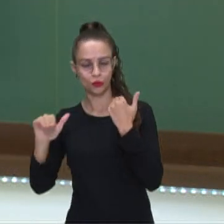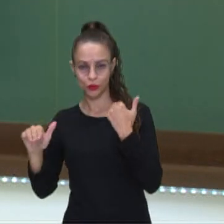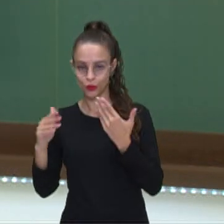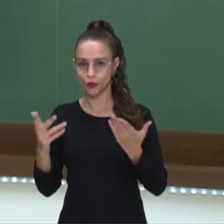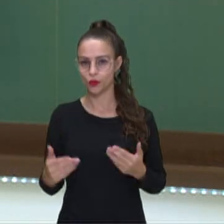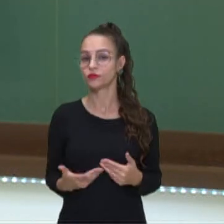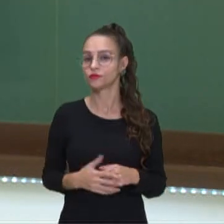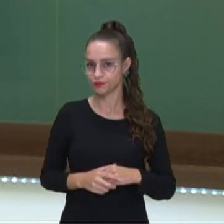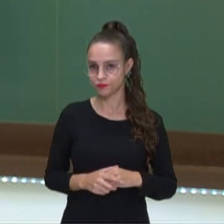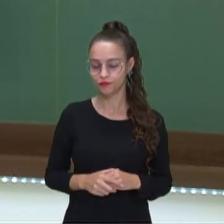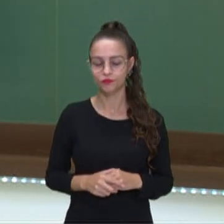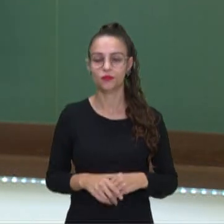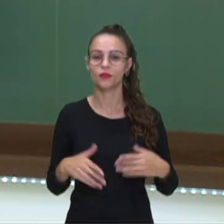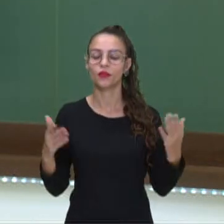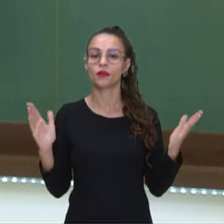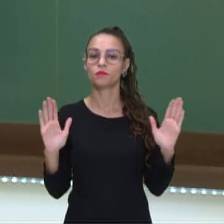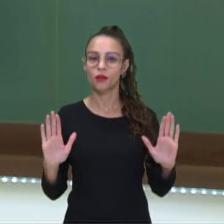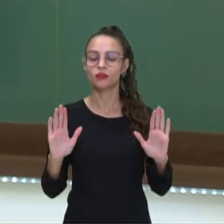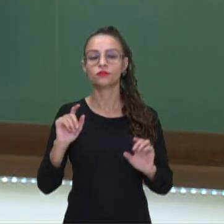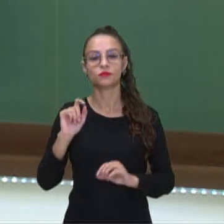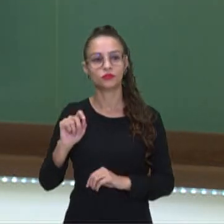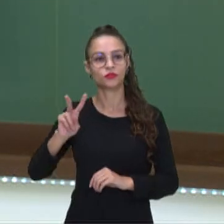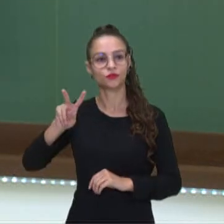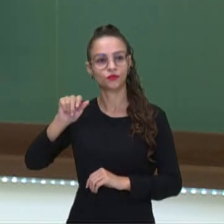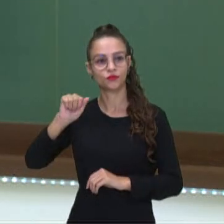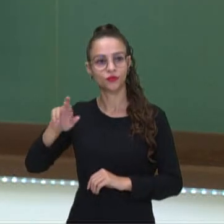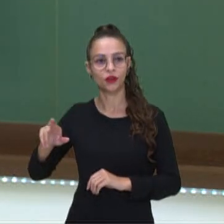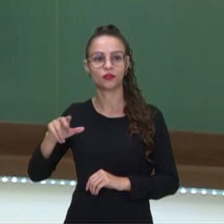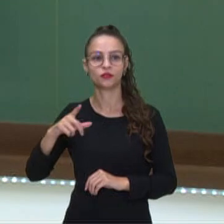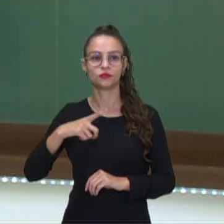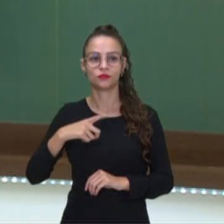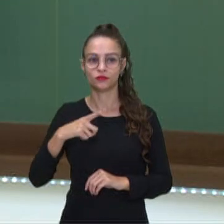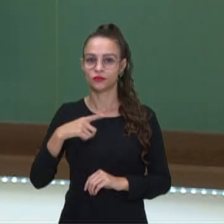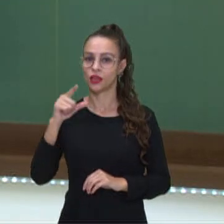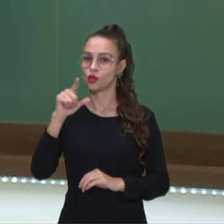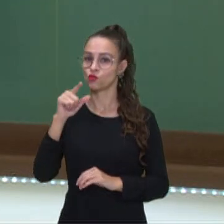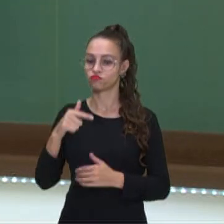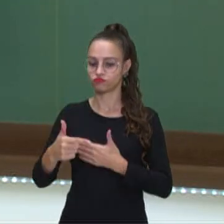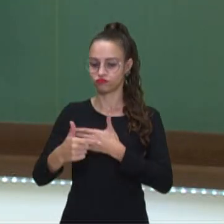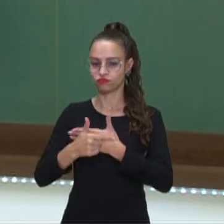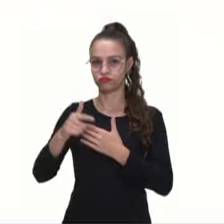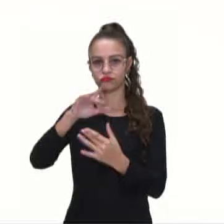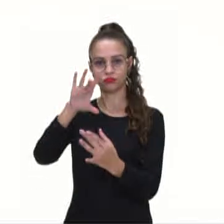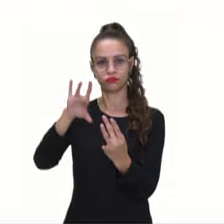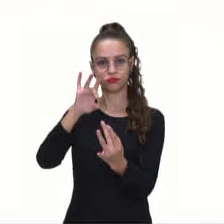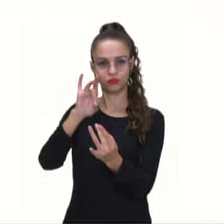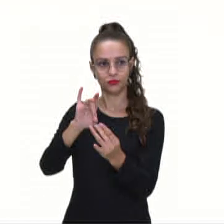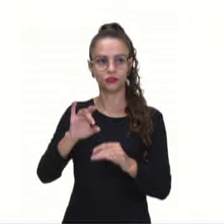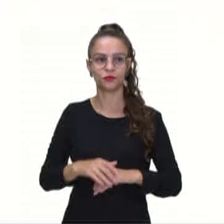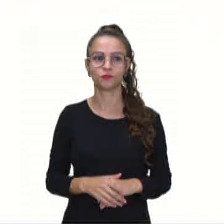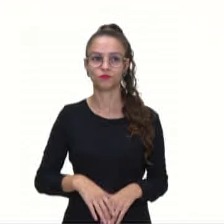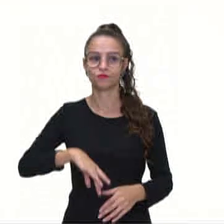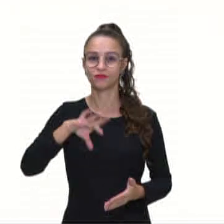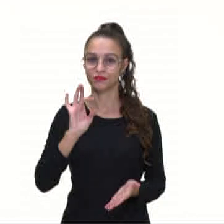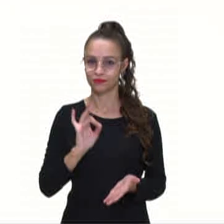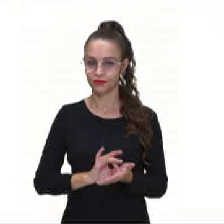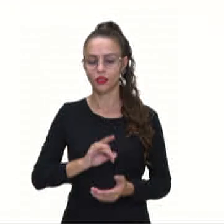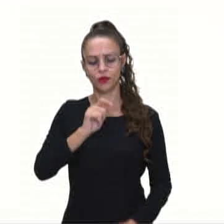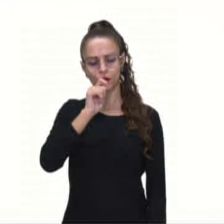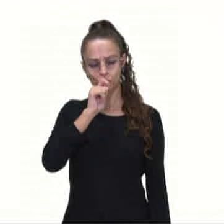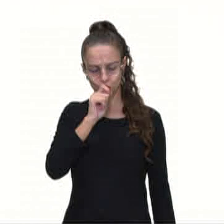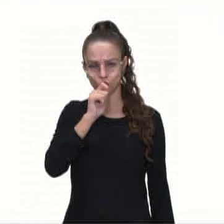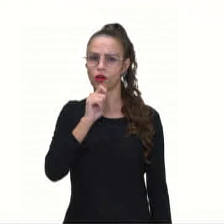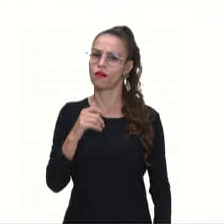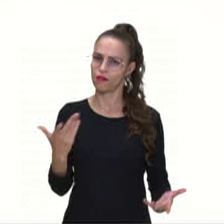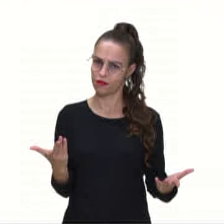seja contra o VAR. Mas o VAR ele tem uma função específica. Vamos ver. Vamos ser realistas. Os árbitros merecem